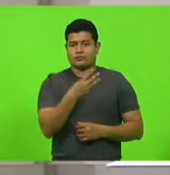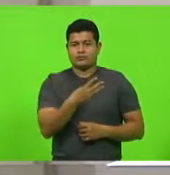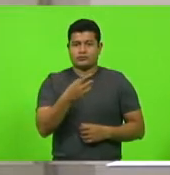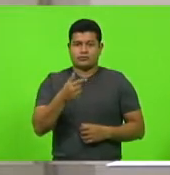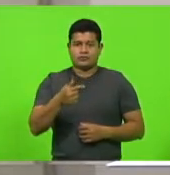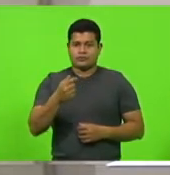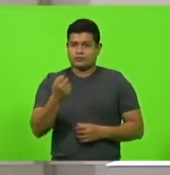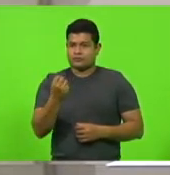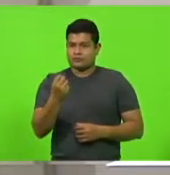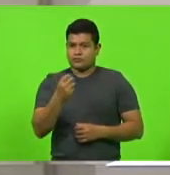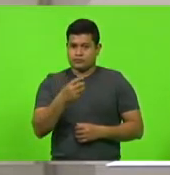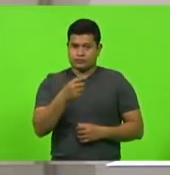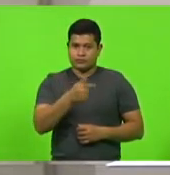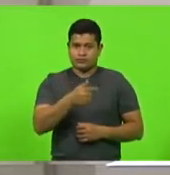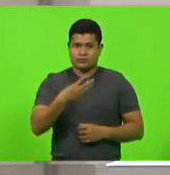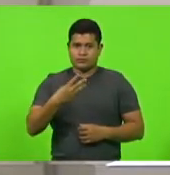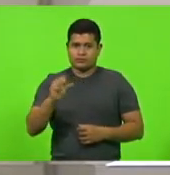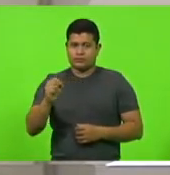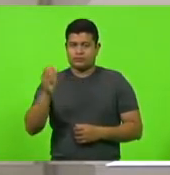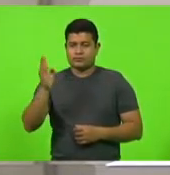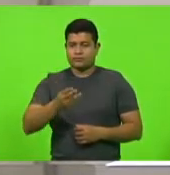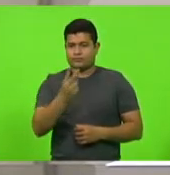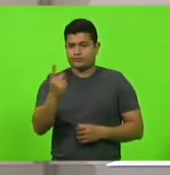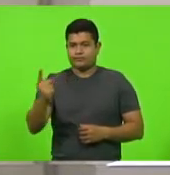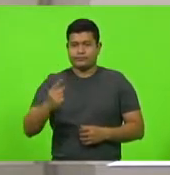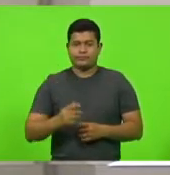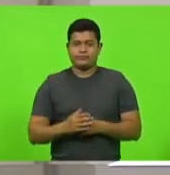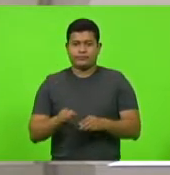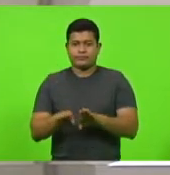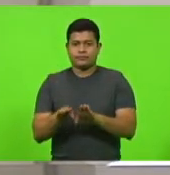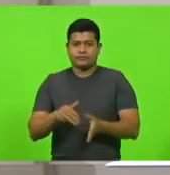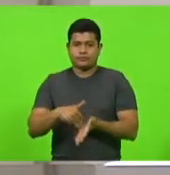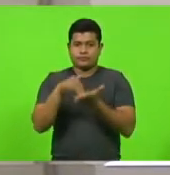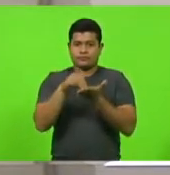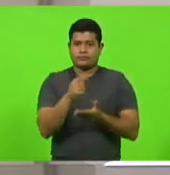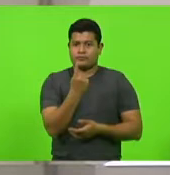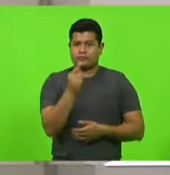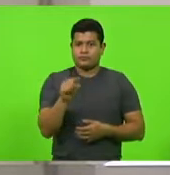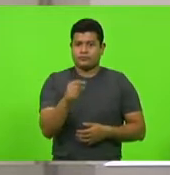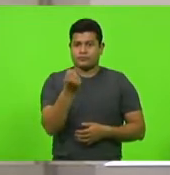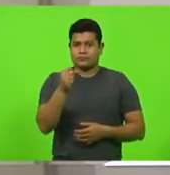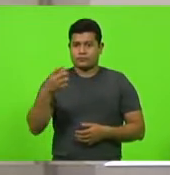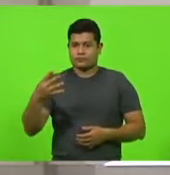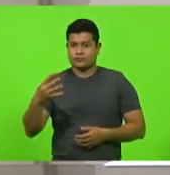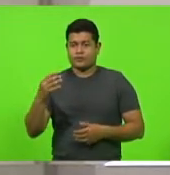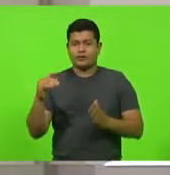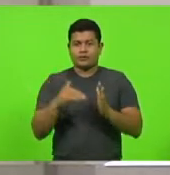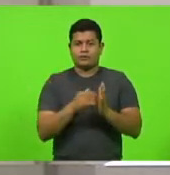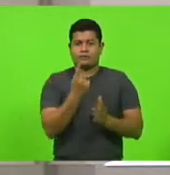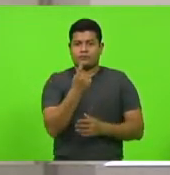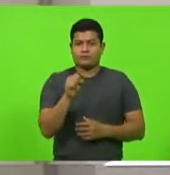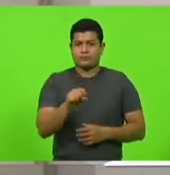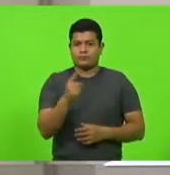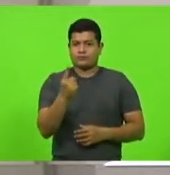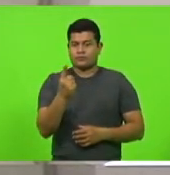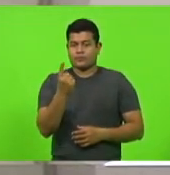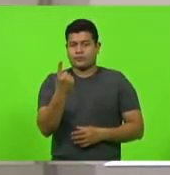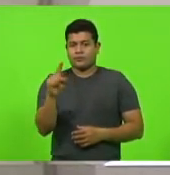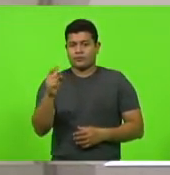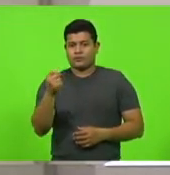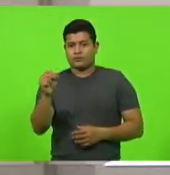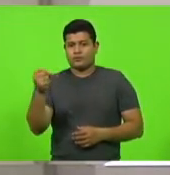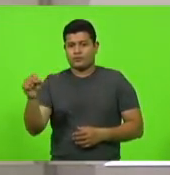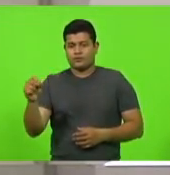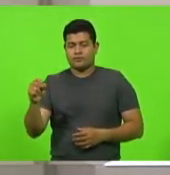e 738/2021. As moções números 1.084 a 1.088 e 1.090